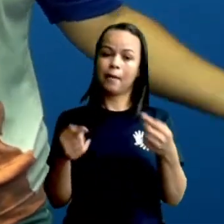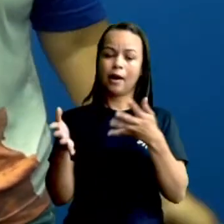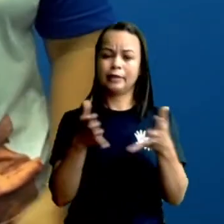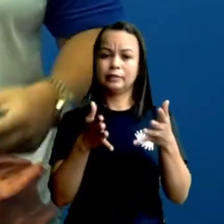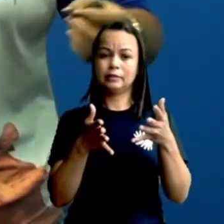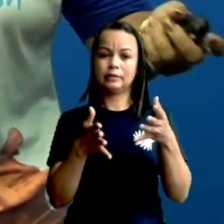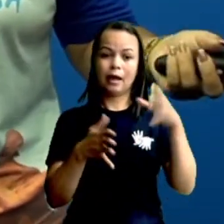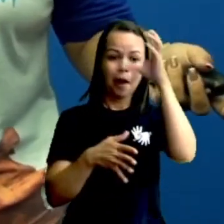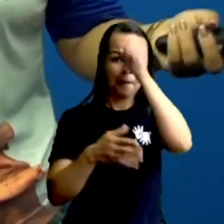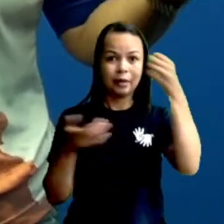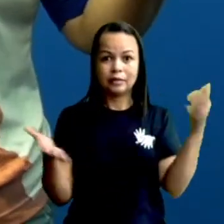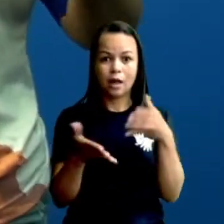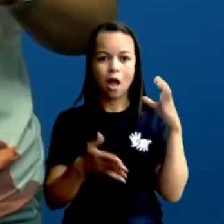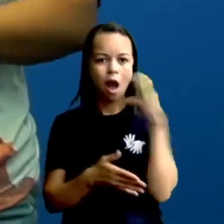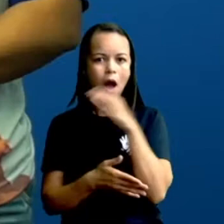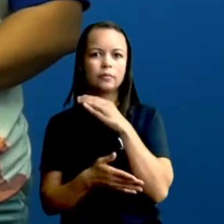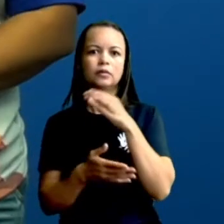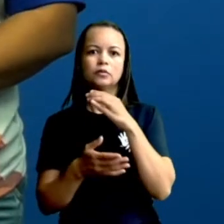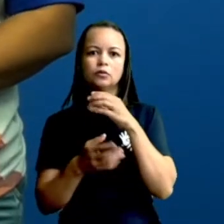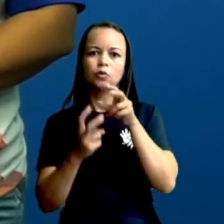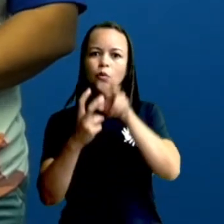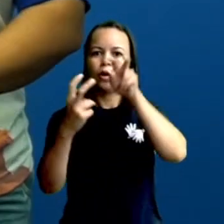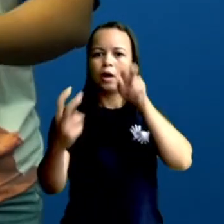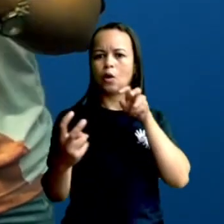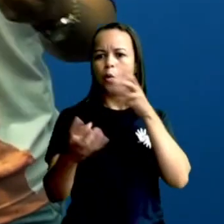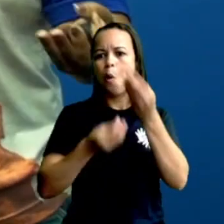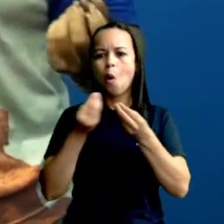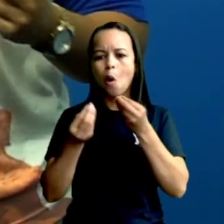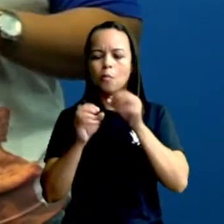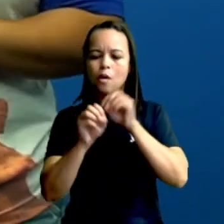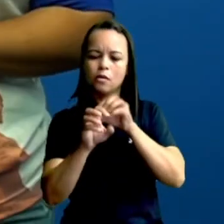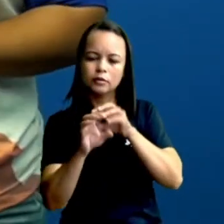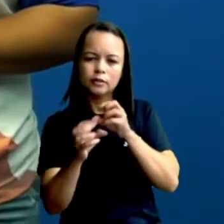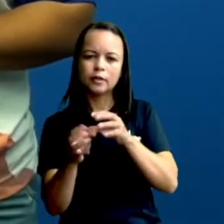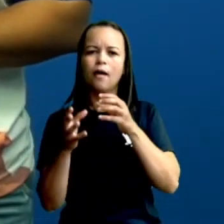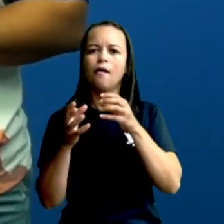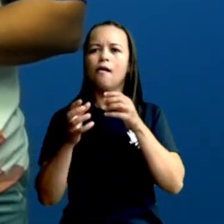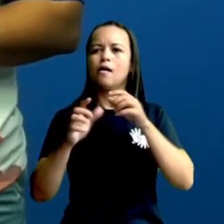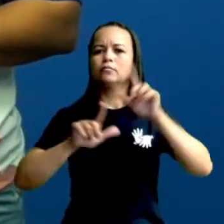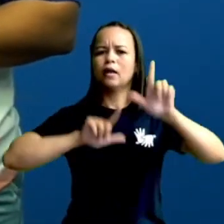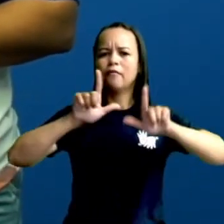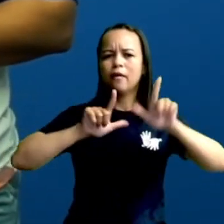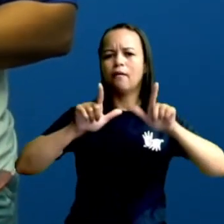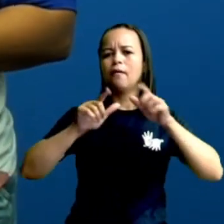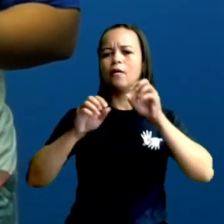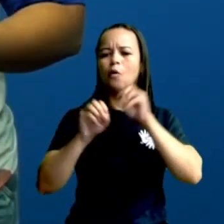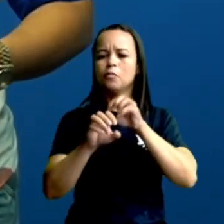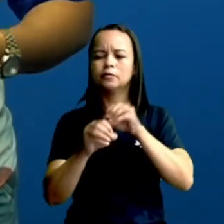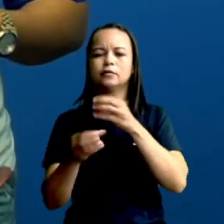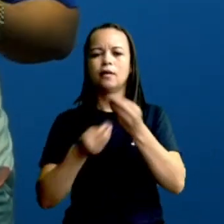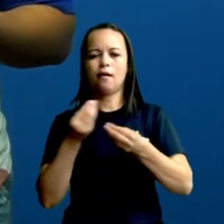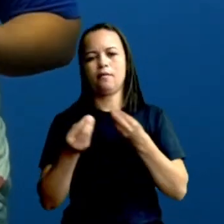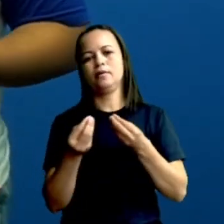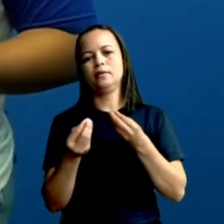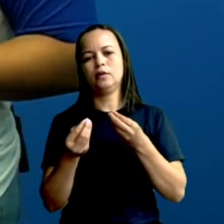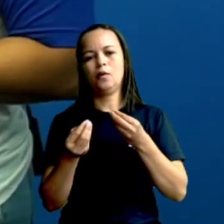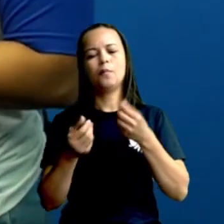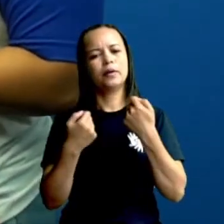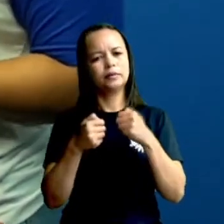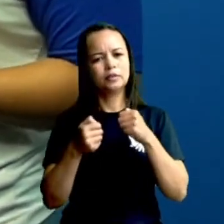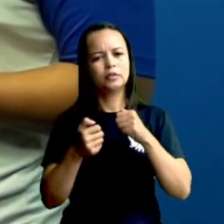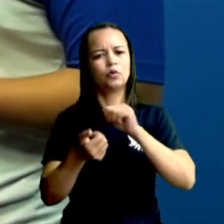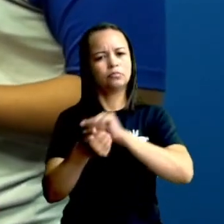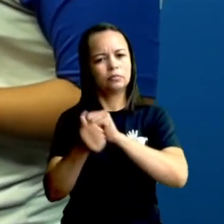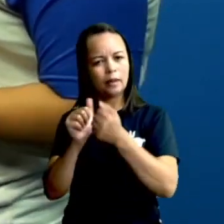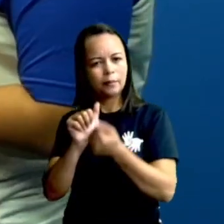outra, assim, ó, do dia para a noite, como é que dava aula pela internet, como é que passava aula pela TV, certo? E a gente teve que ir se adaptando com